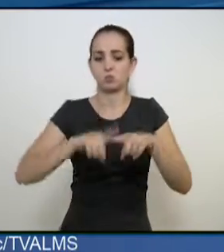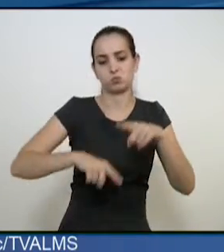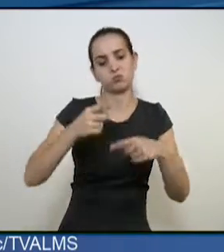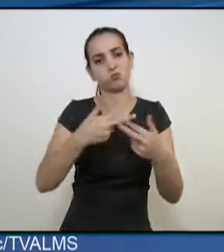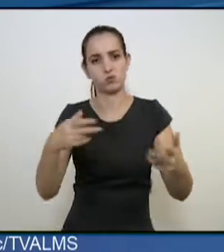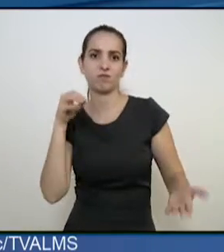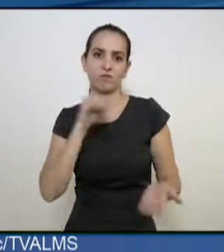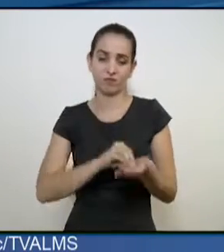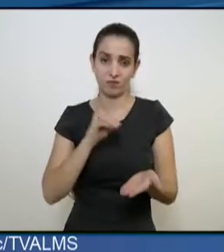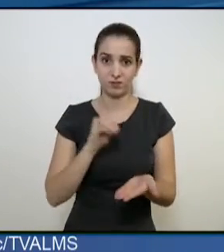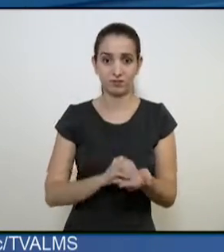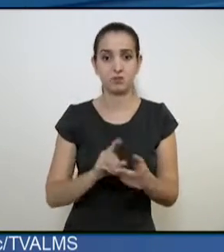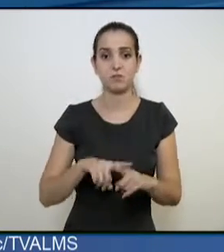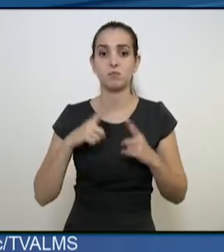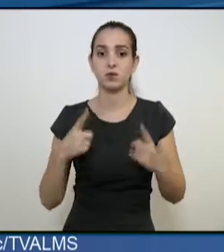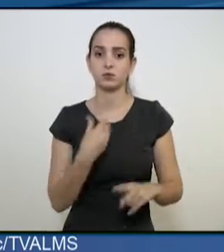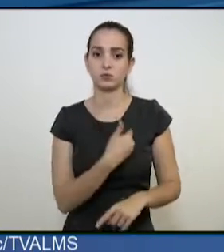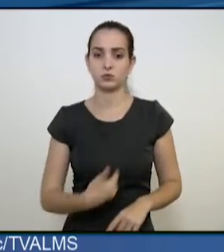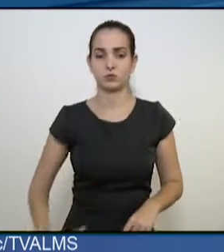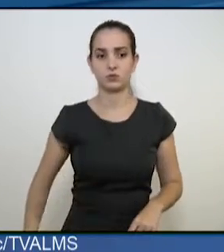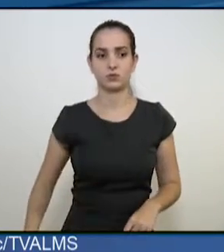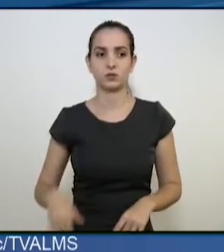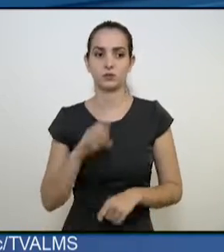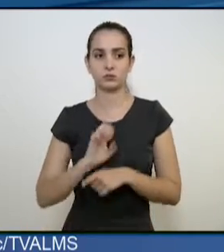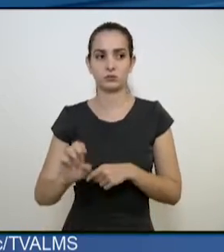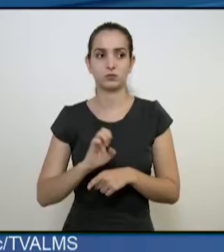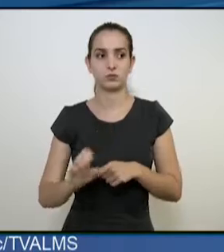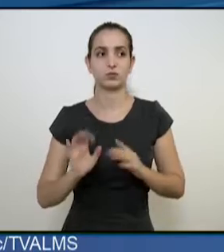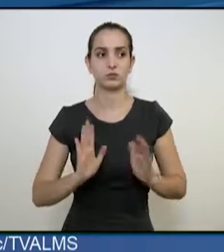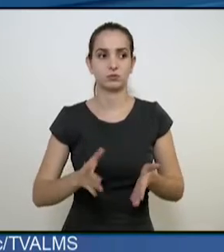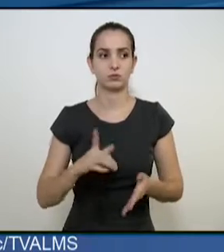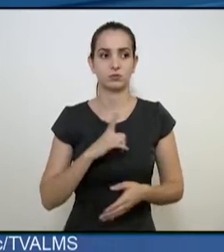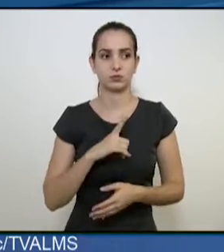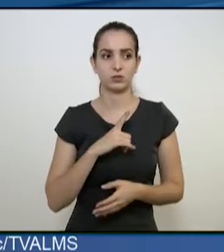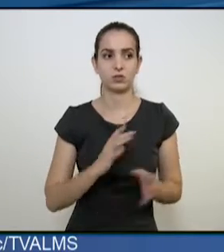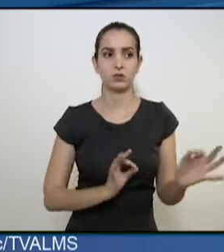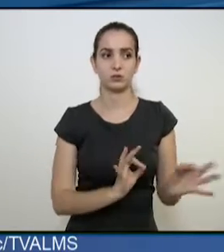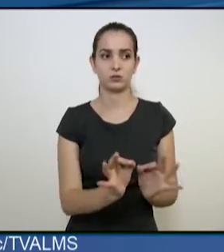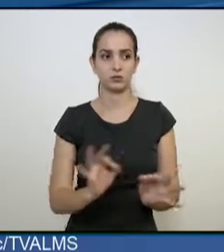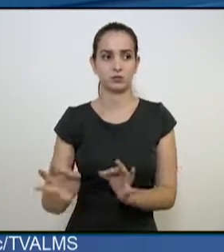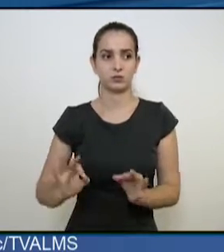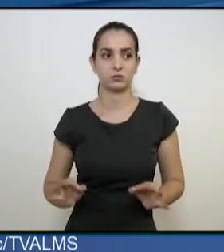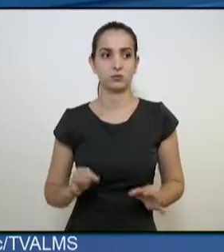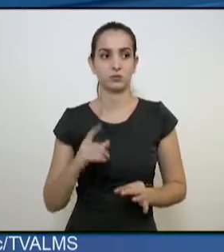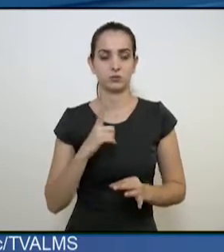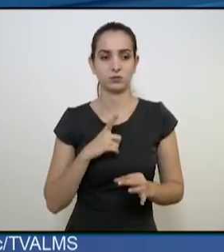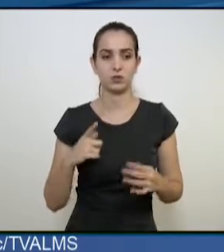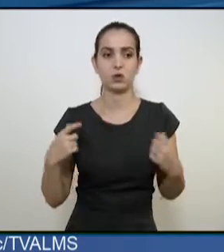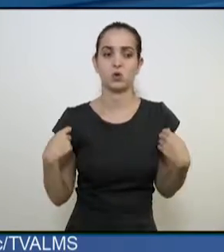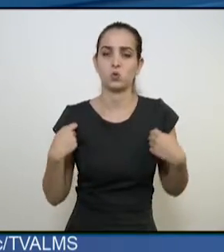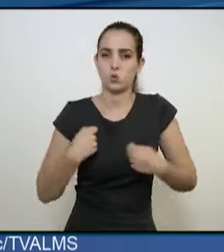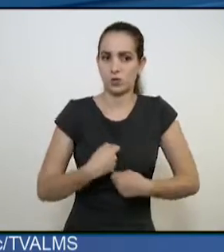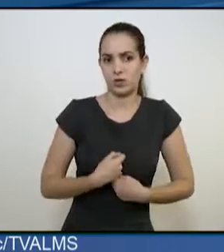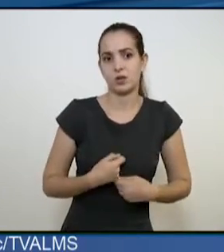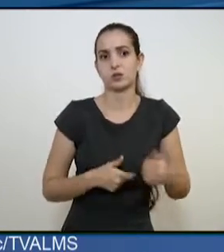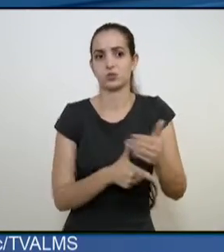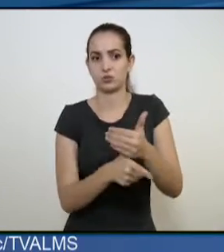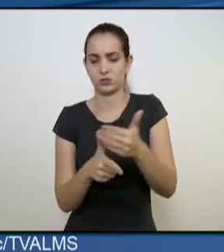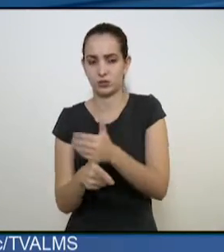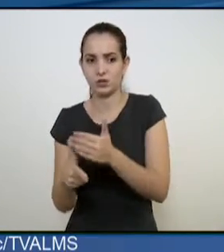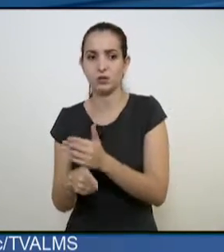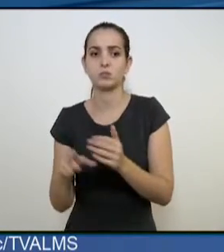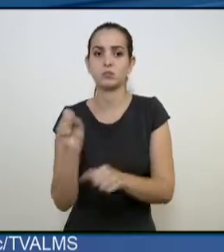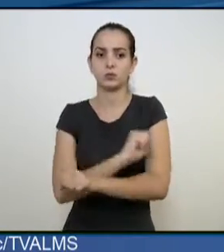como Vossa Excelência disse, o governo do Estado já tem programado entrega de coletes, de armas, as viaturas